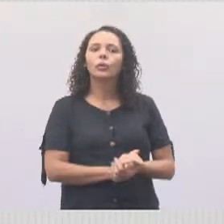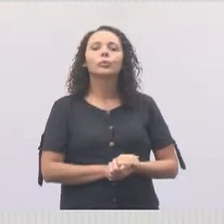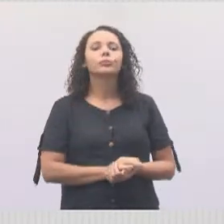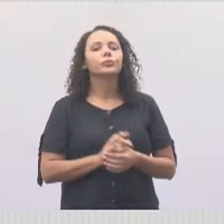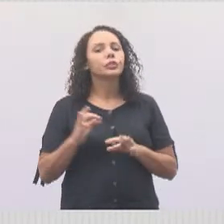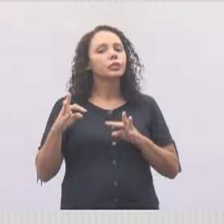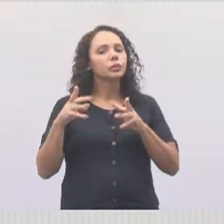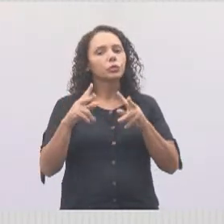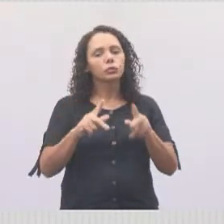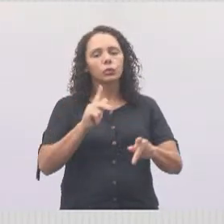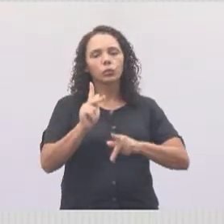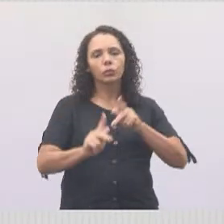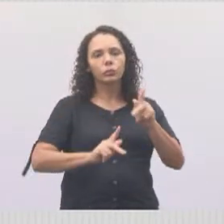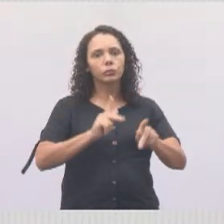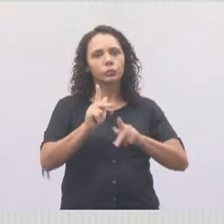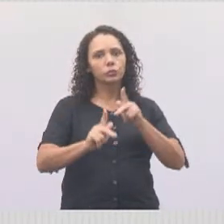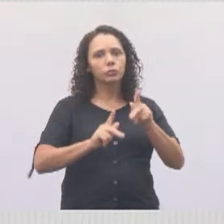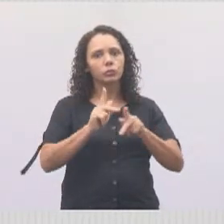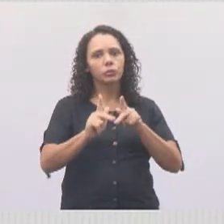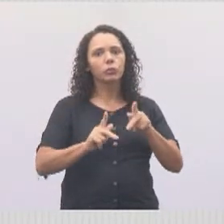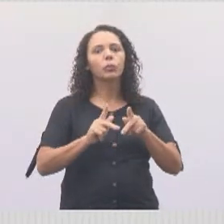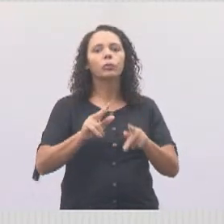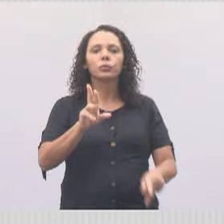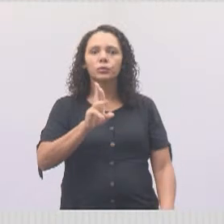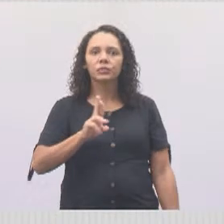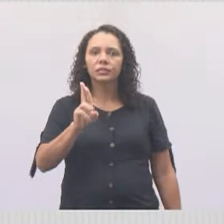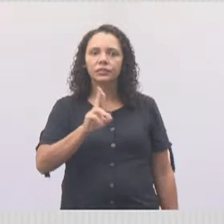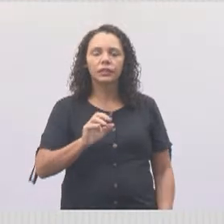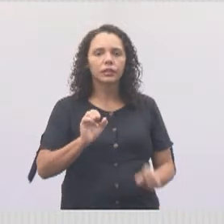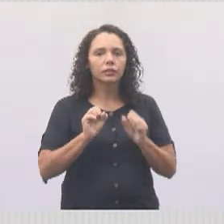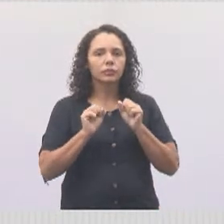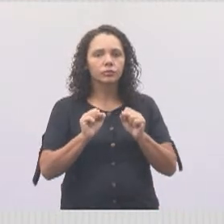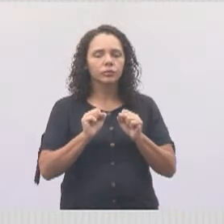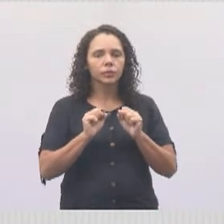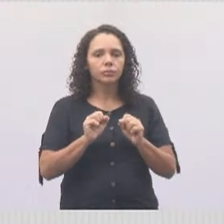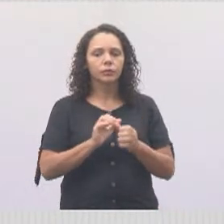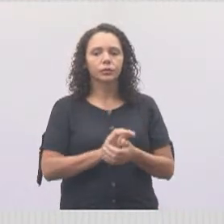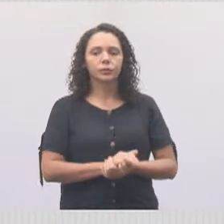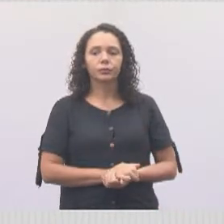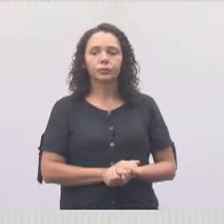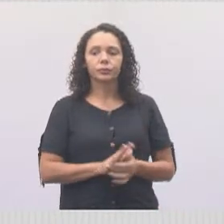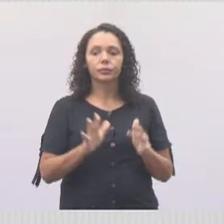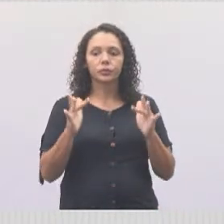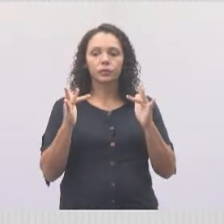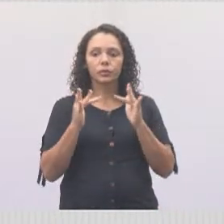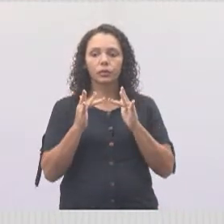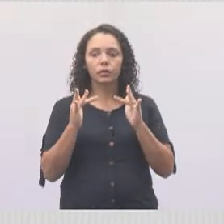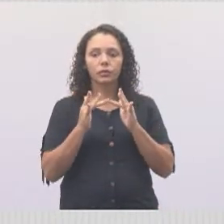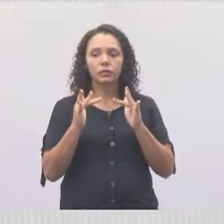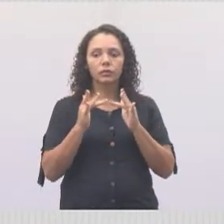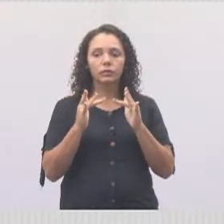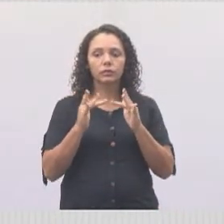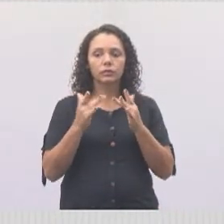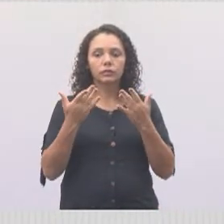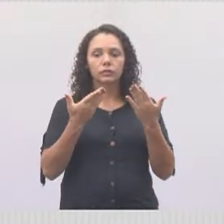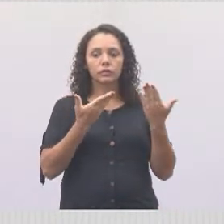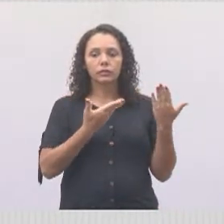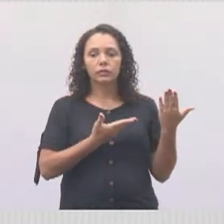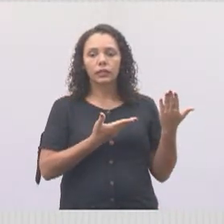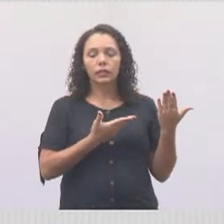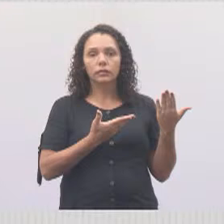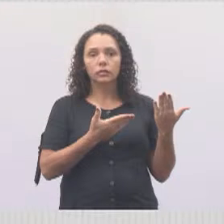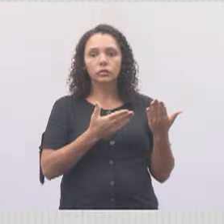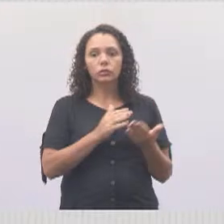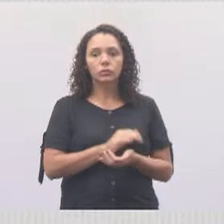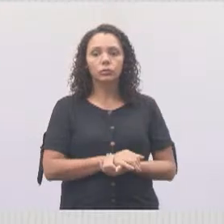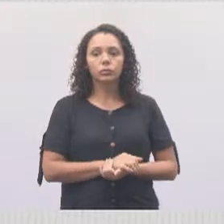toda a comunidade do Rio Comprido. Ok? Pode ter meus contatos, por favor, tem meus contatos. Paulinho do